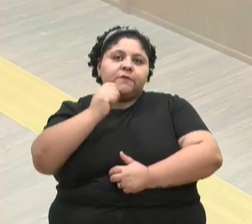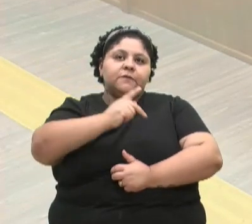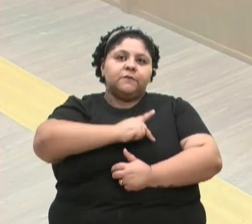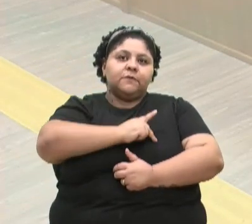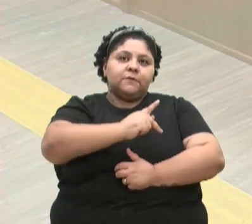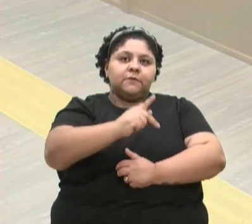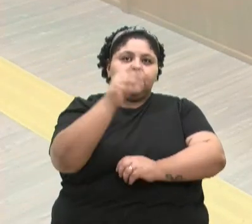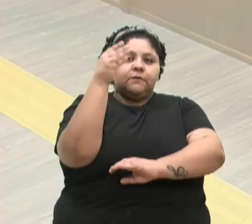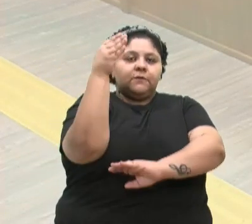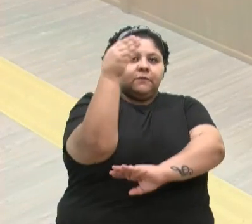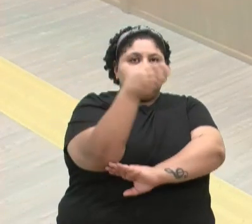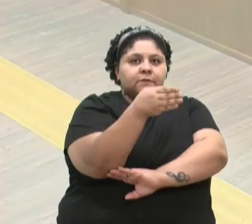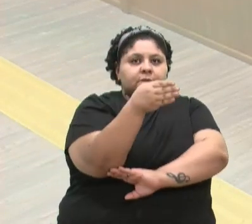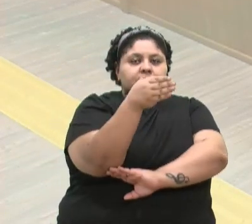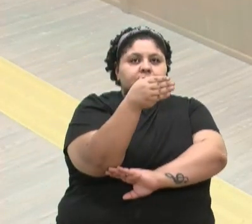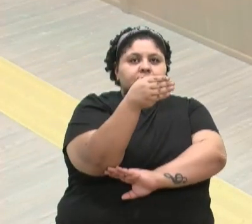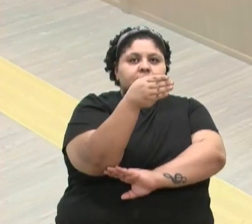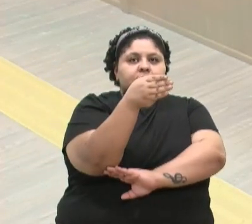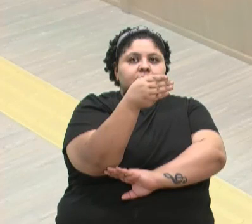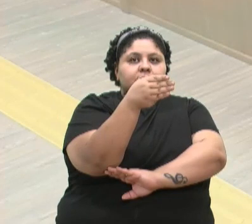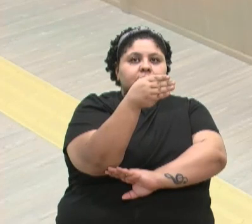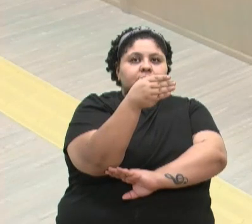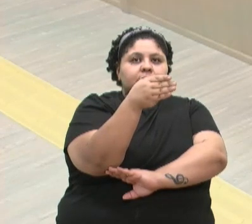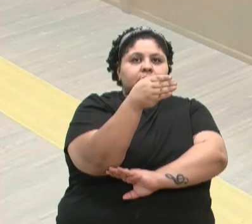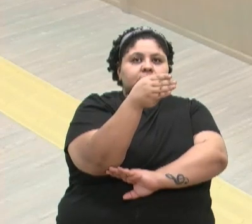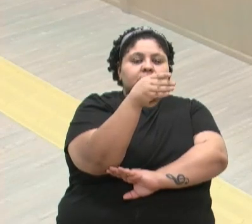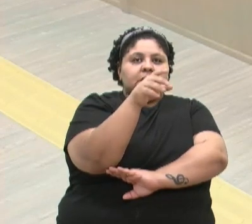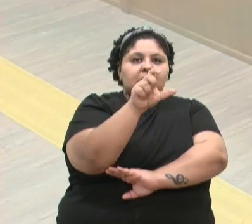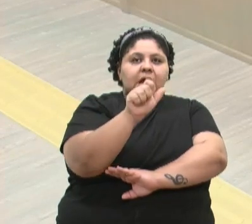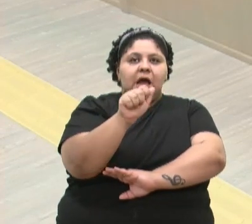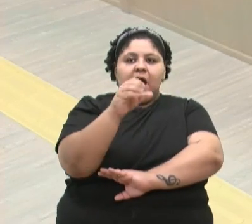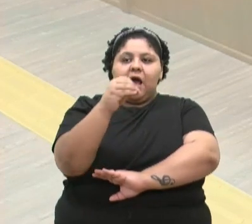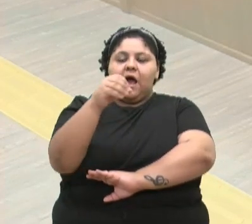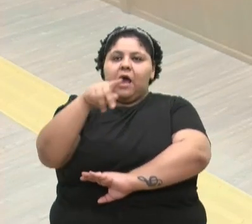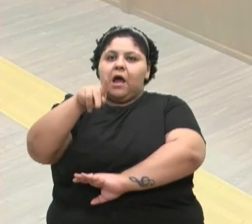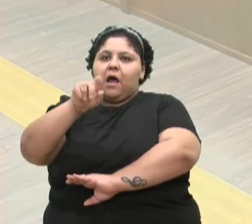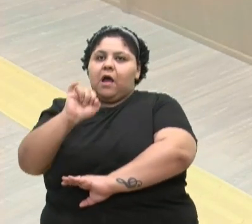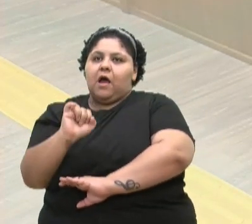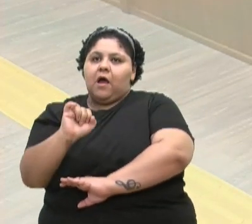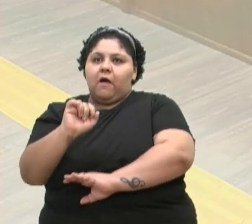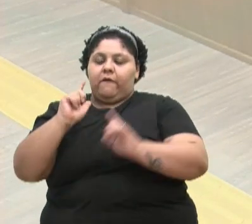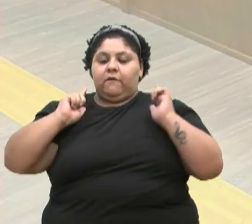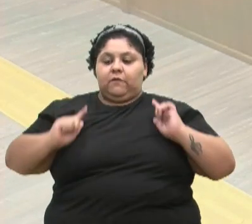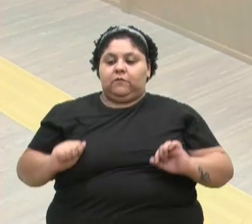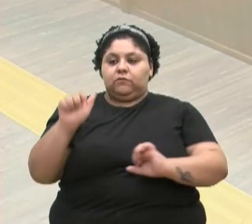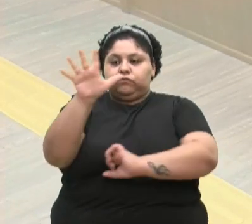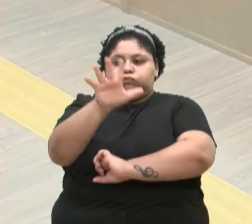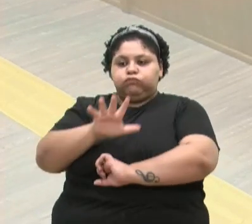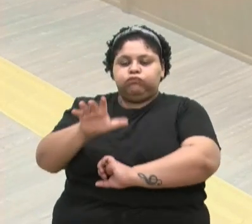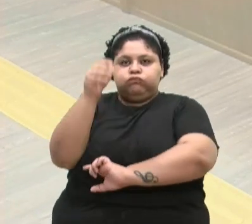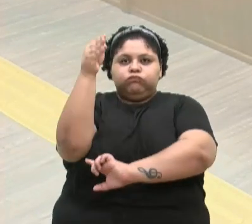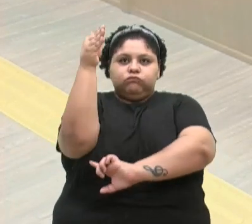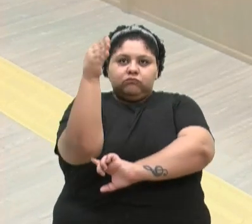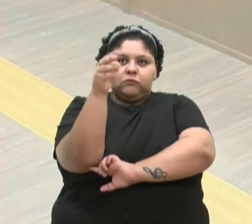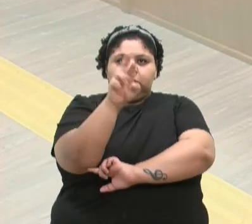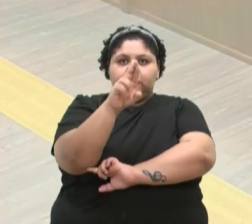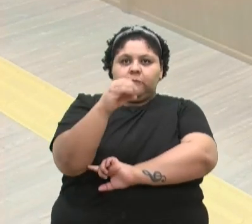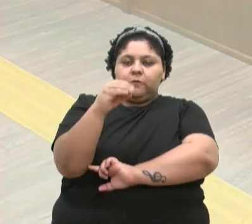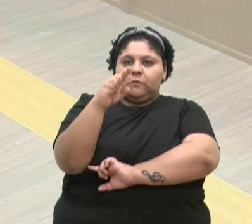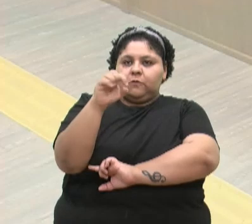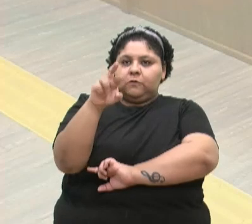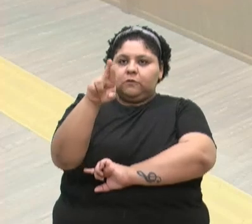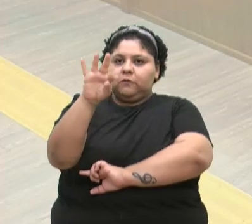Tree Hotels, senhora Tcheco Aoki, gerente-geral do Blue Tree Towers Caxias do Sul, senhora Roberta